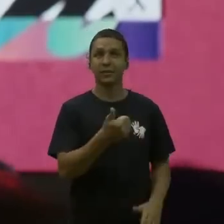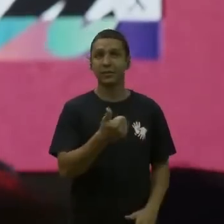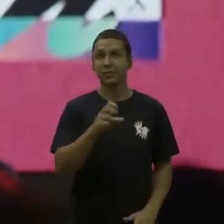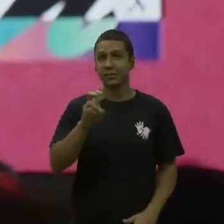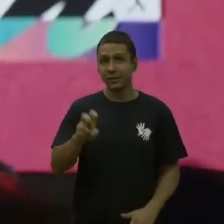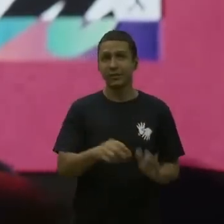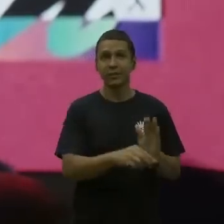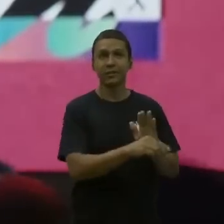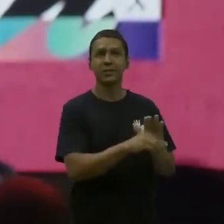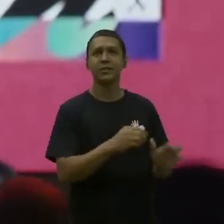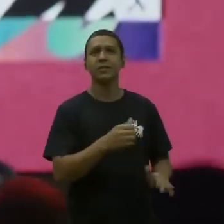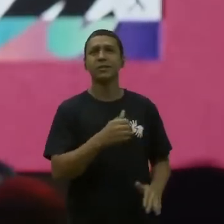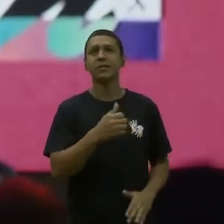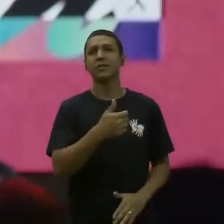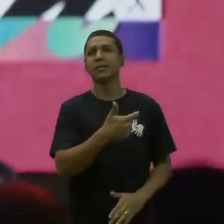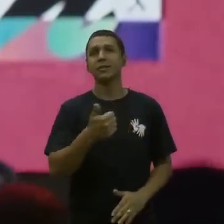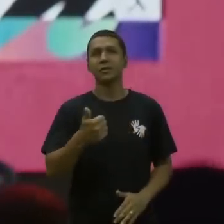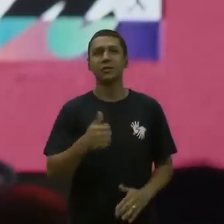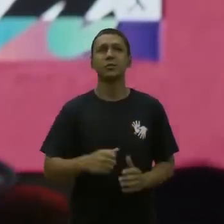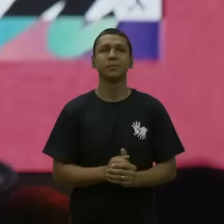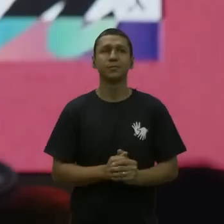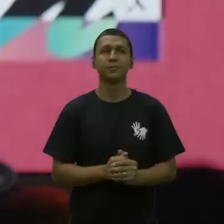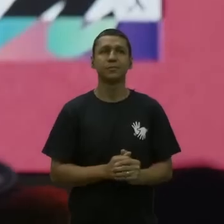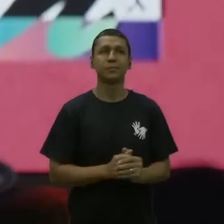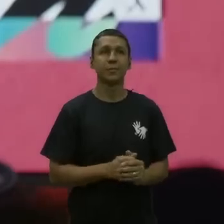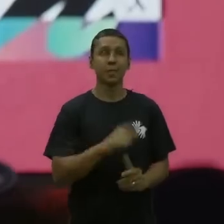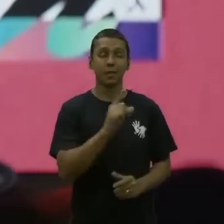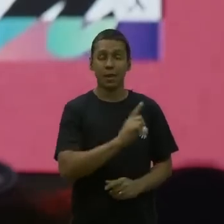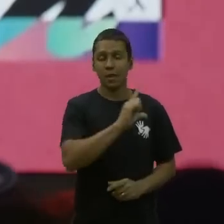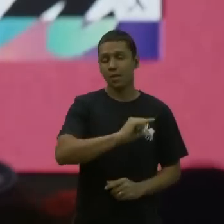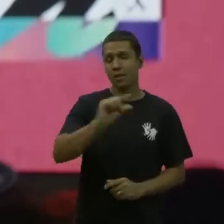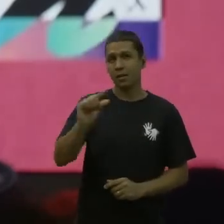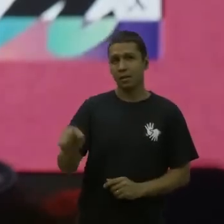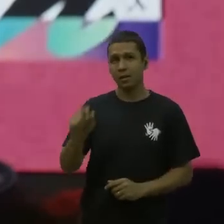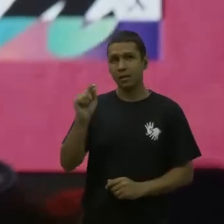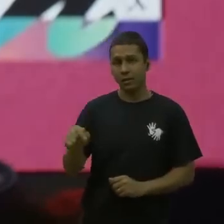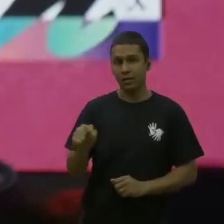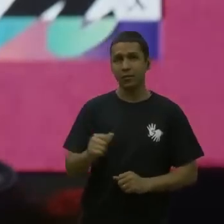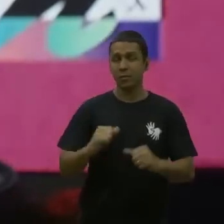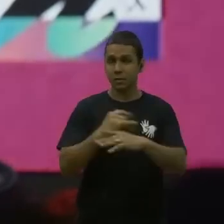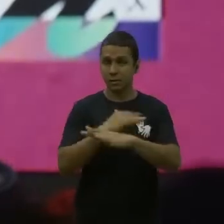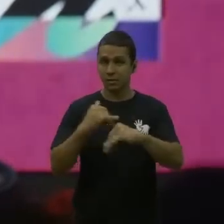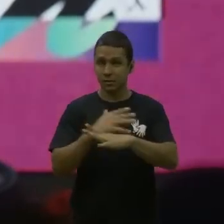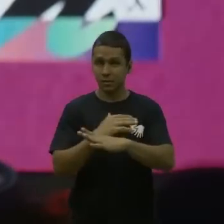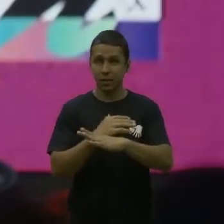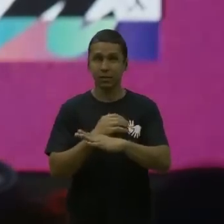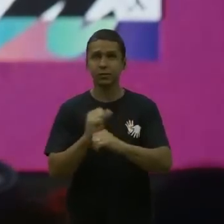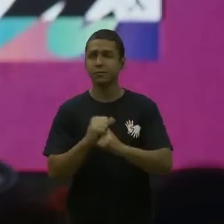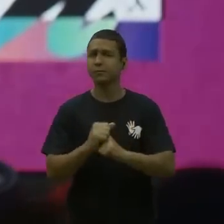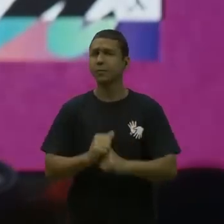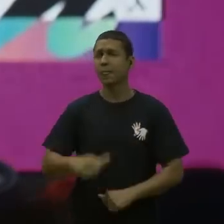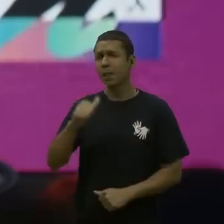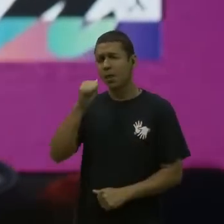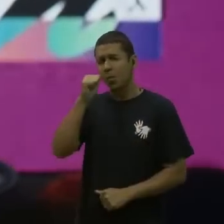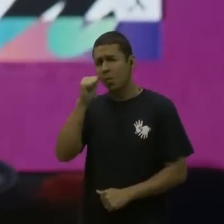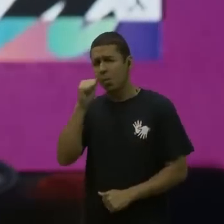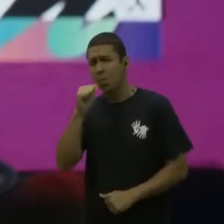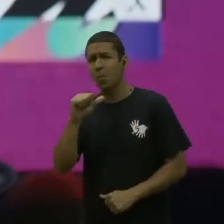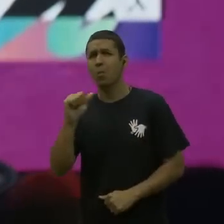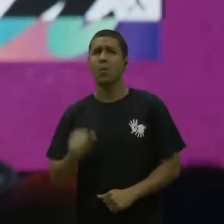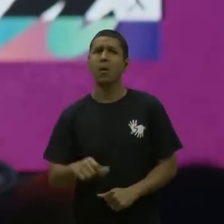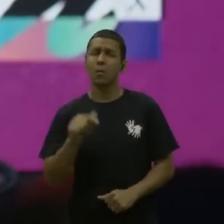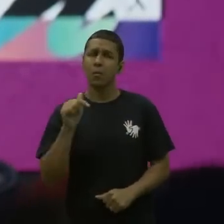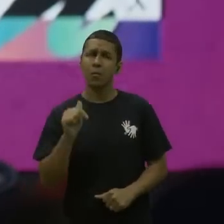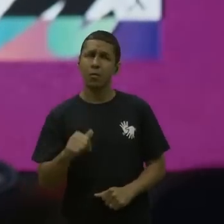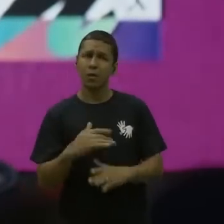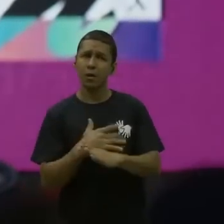amém. E partindo dali, foi para as regiões de Tiro e Sidom. E eis que uma mulher cananeia, vinda